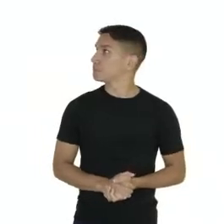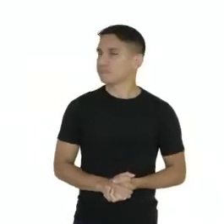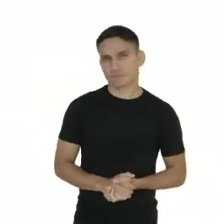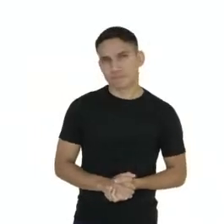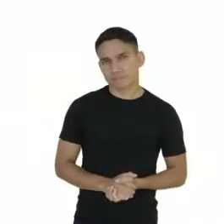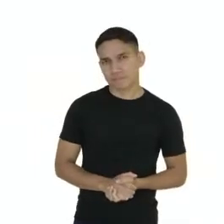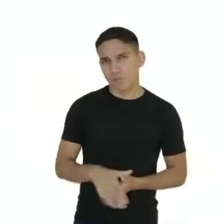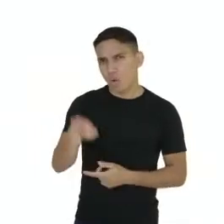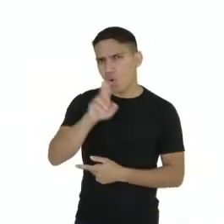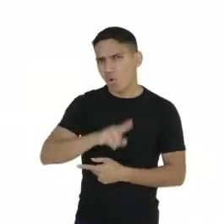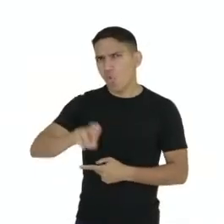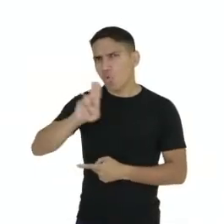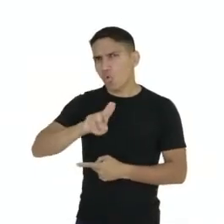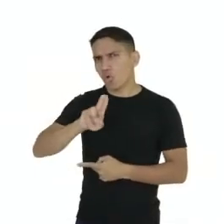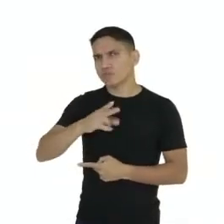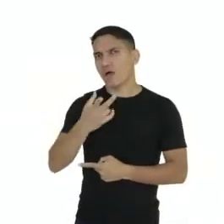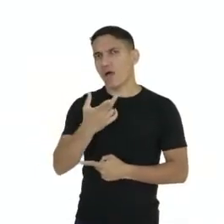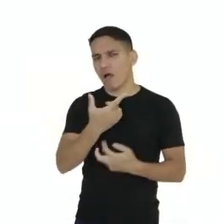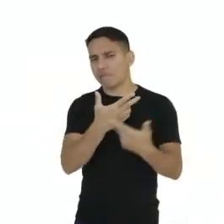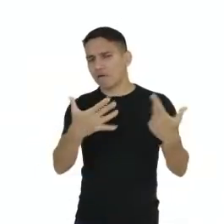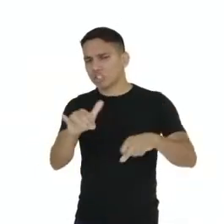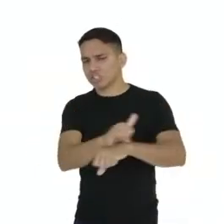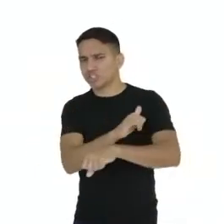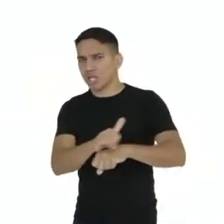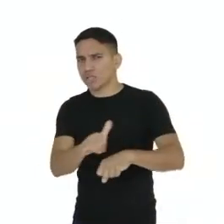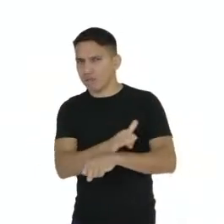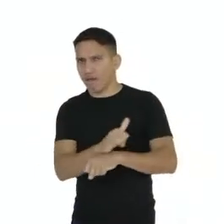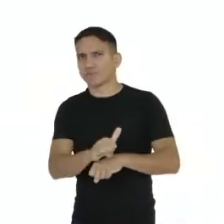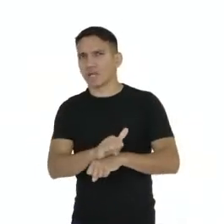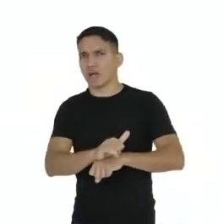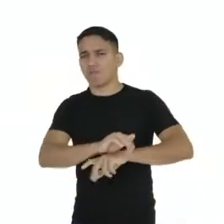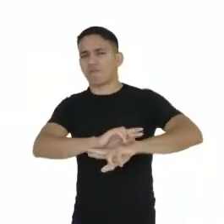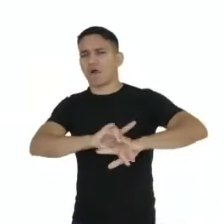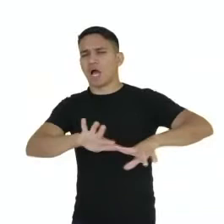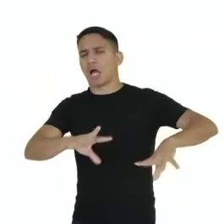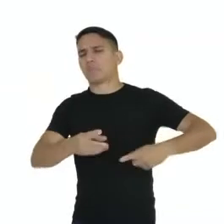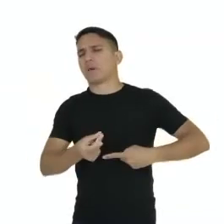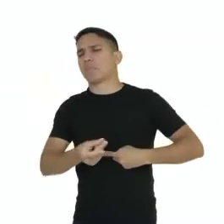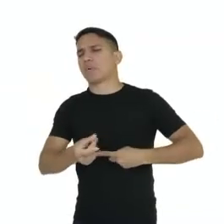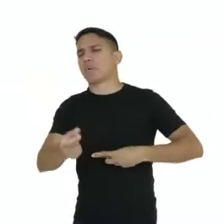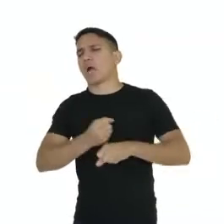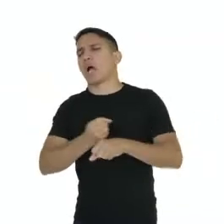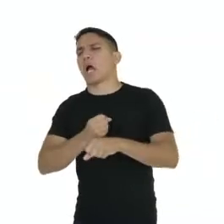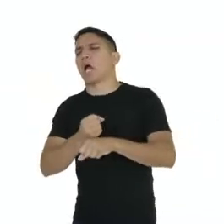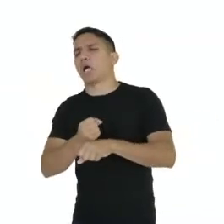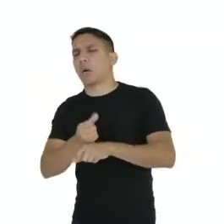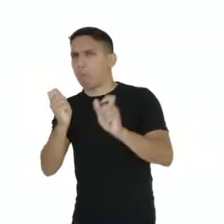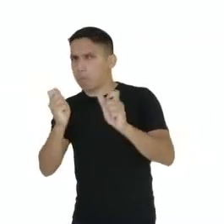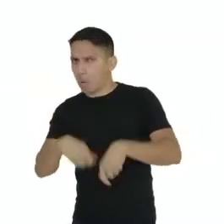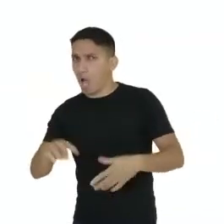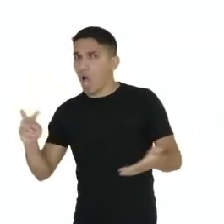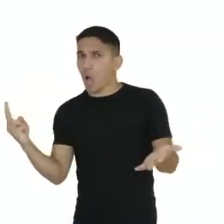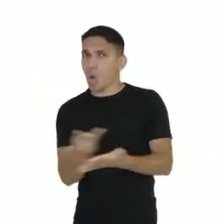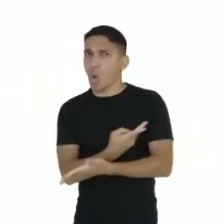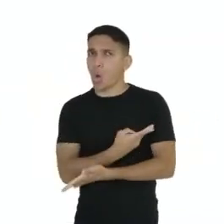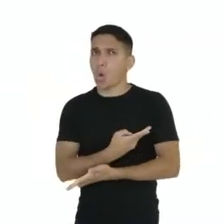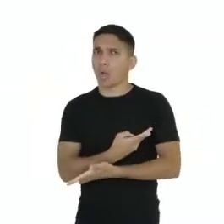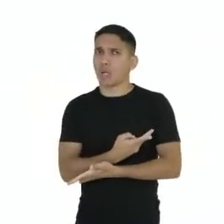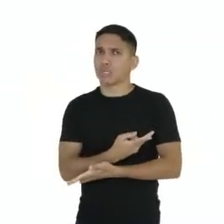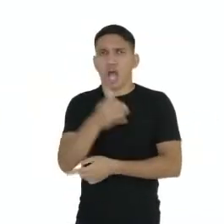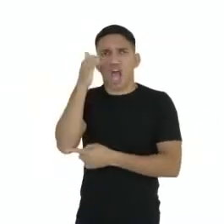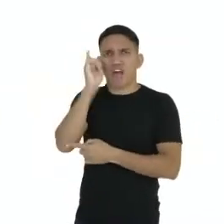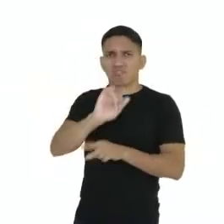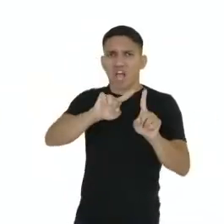Usar um contraceptivo por muito tempo pode levar à infertilidade? Essa é a dúvida de muitas mulheres,